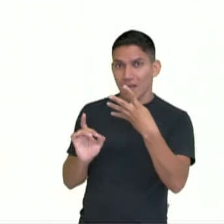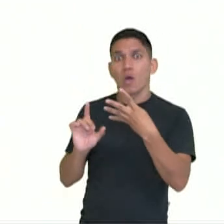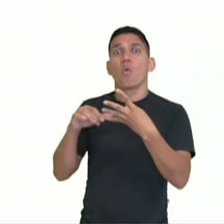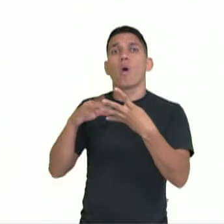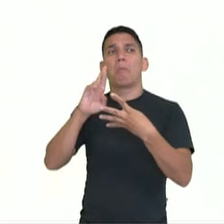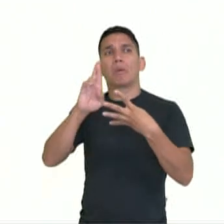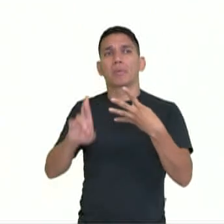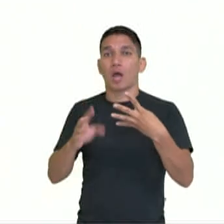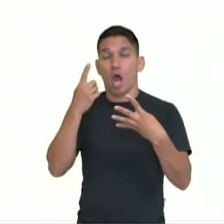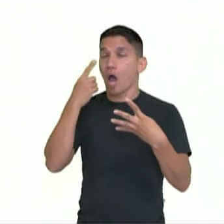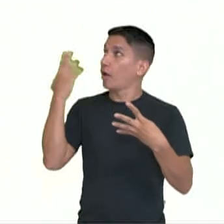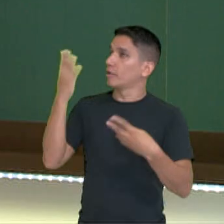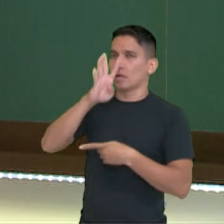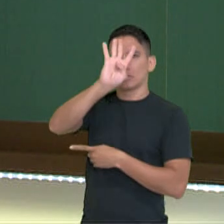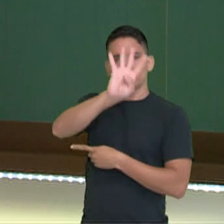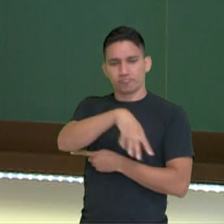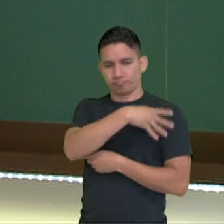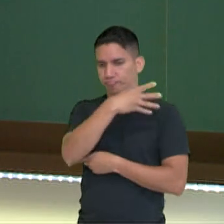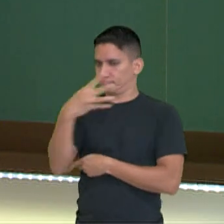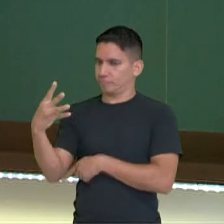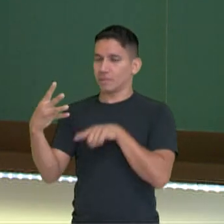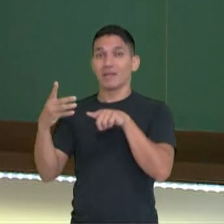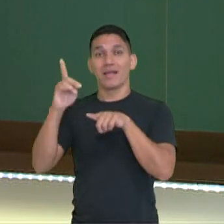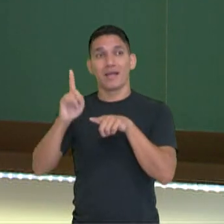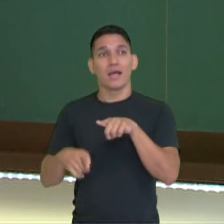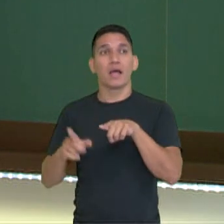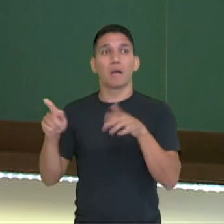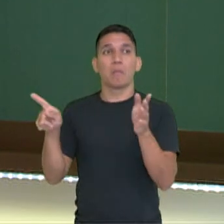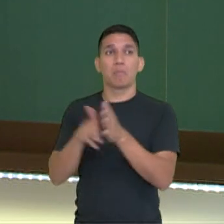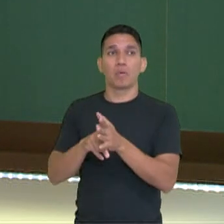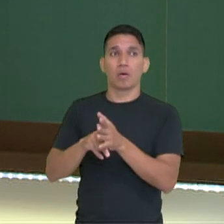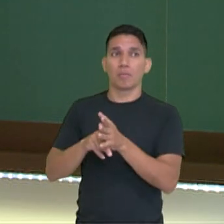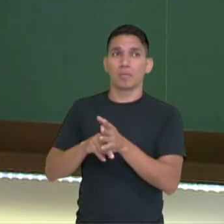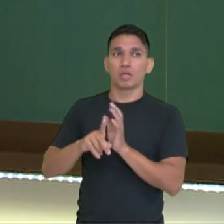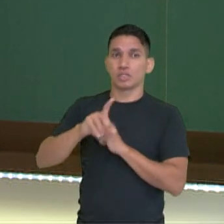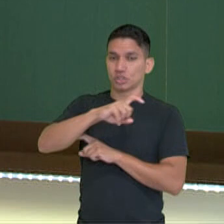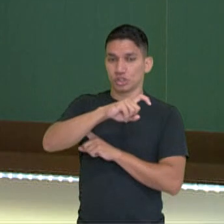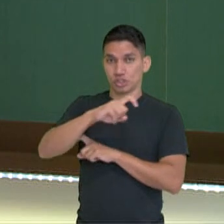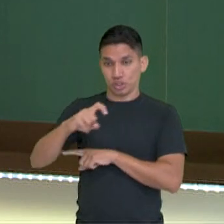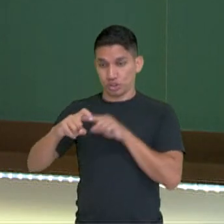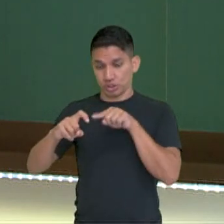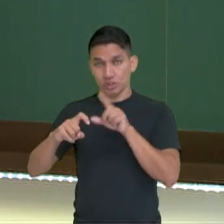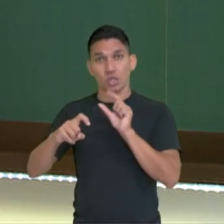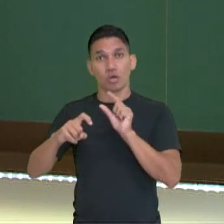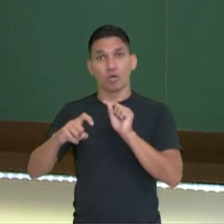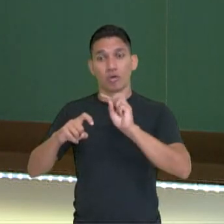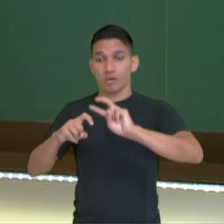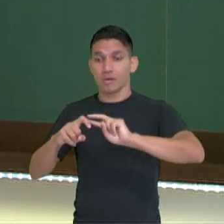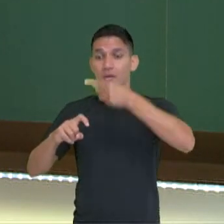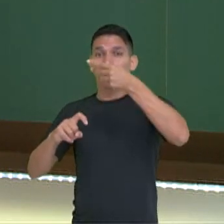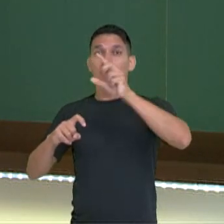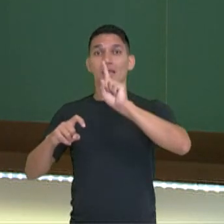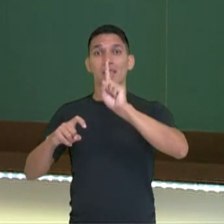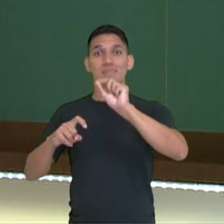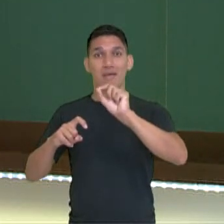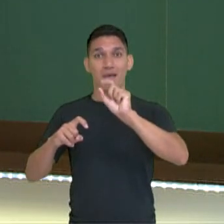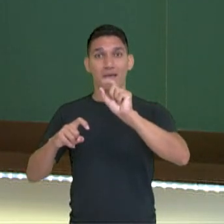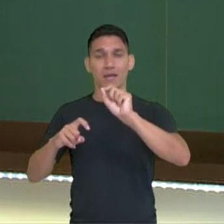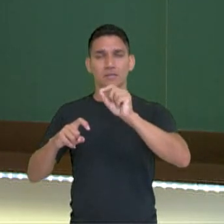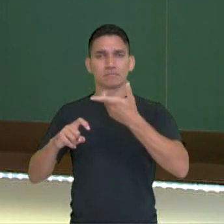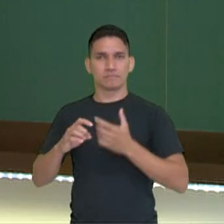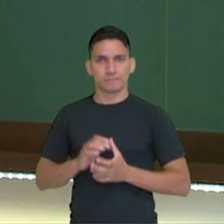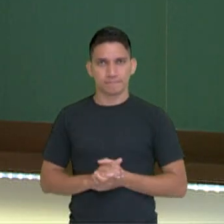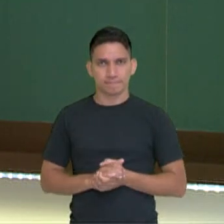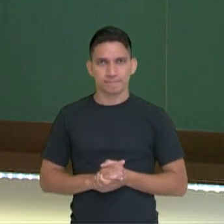aqui um valor de expoente, o valor da base esse daqui, elevado à 10ª